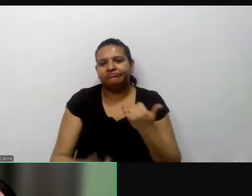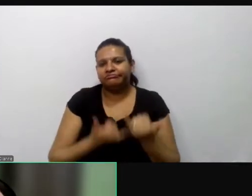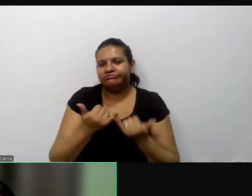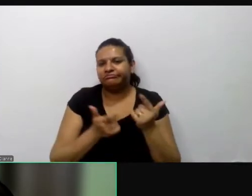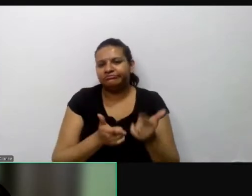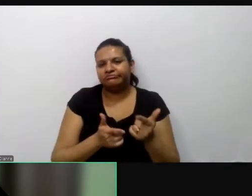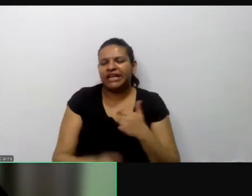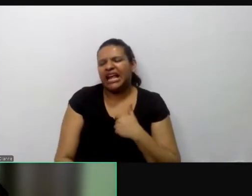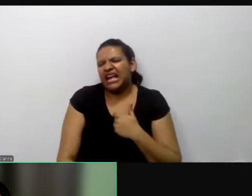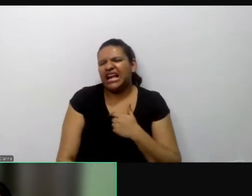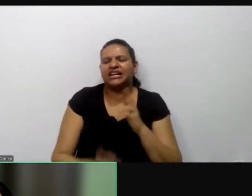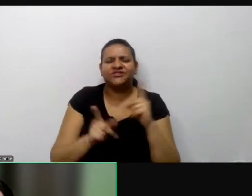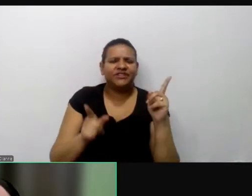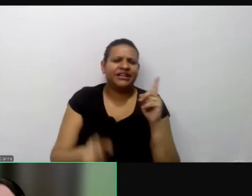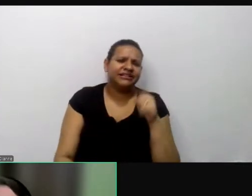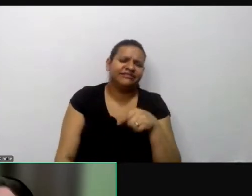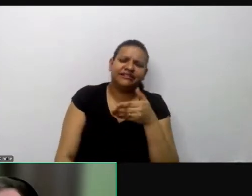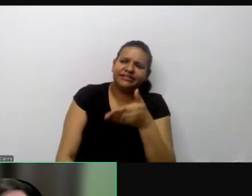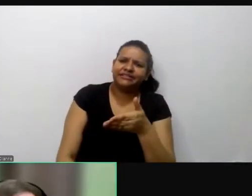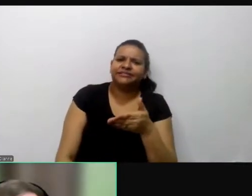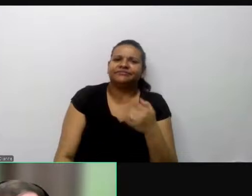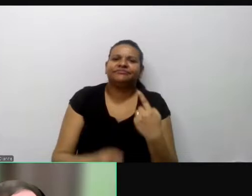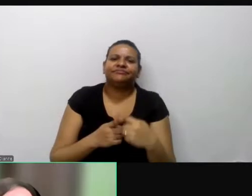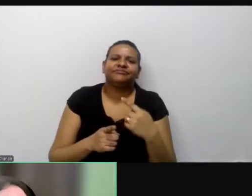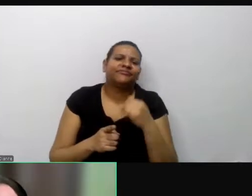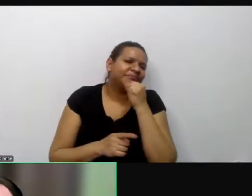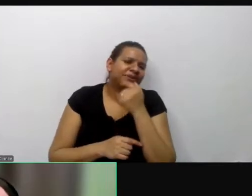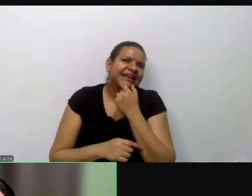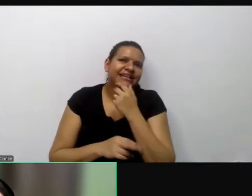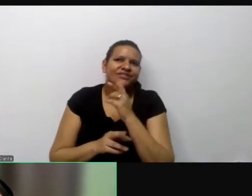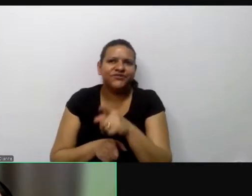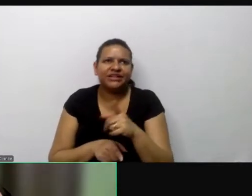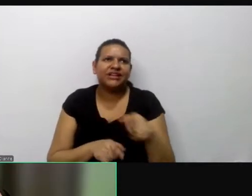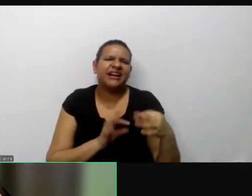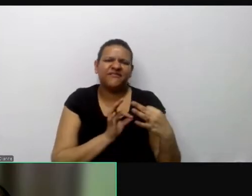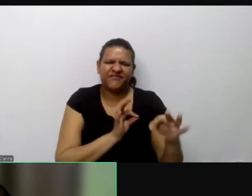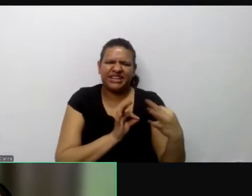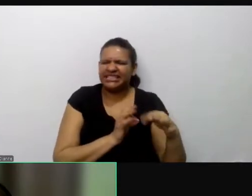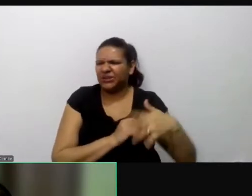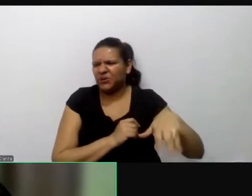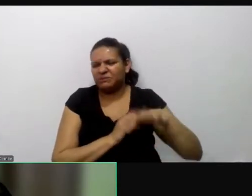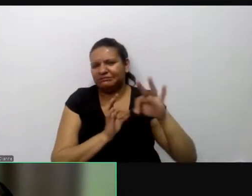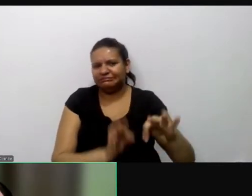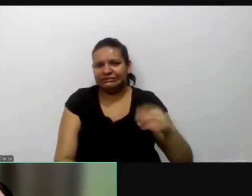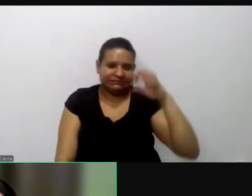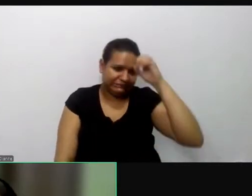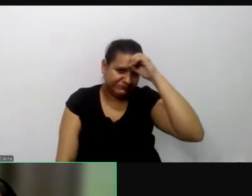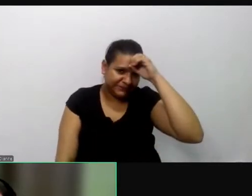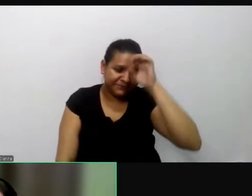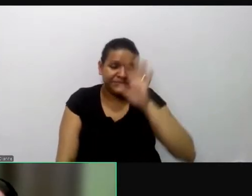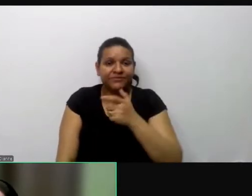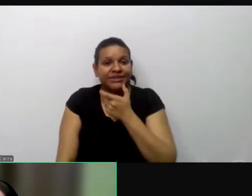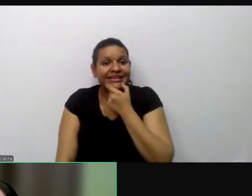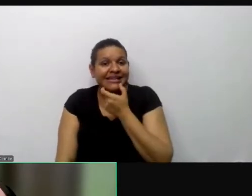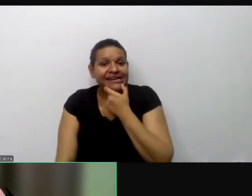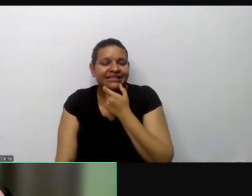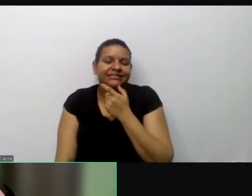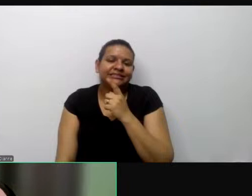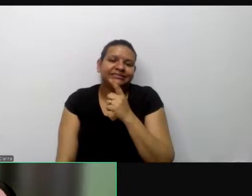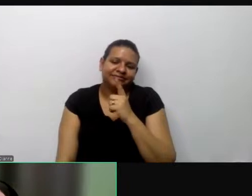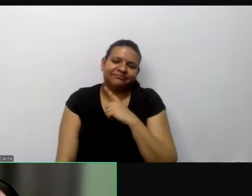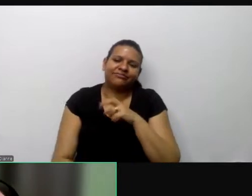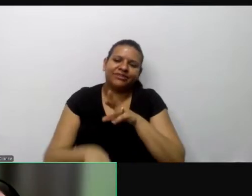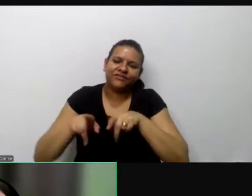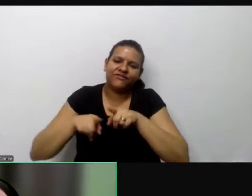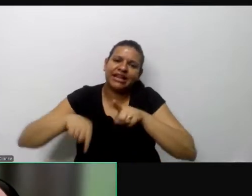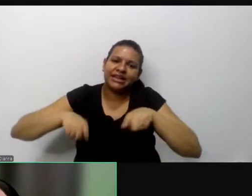Inglês é diferente de física, que física ninguém entende mesmo, né? É difícil para todo mundo. Agora, a língua inglesa a gente tem uma variedade muito